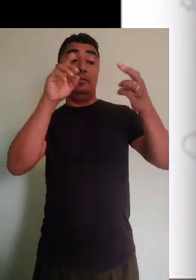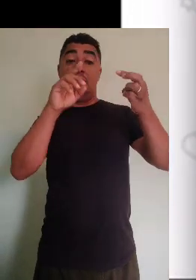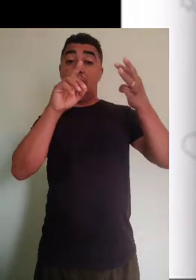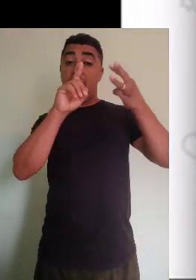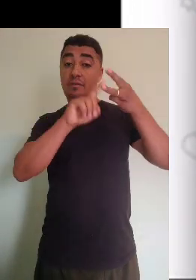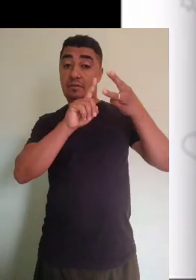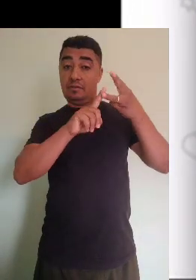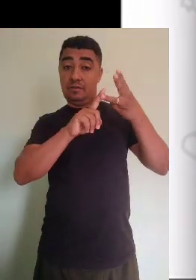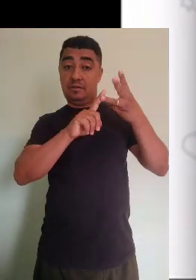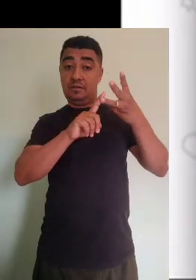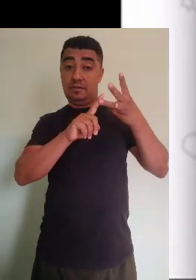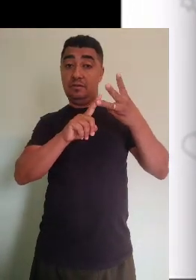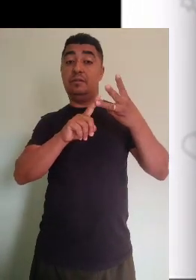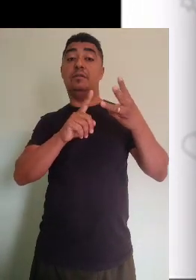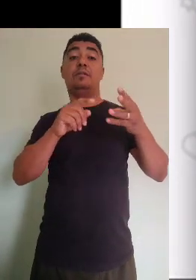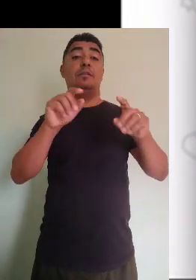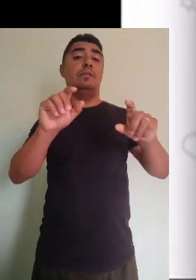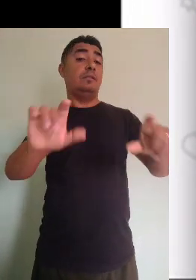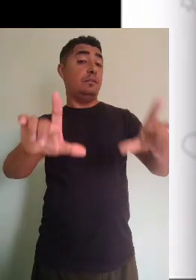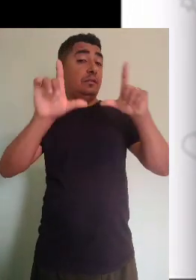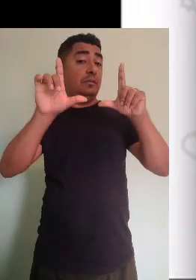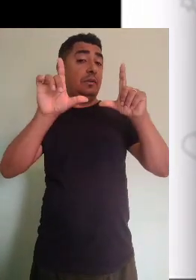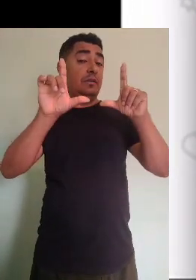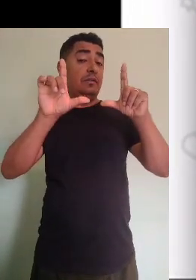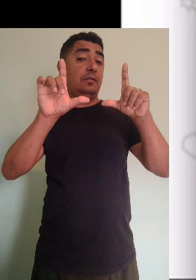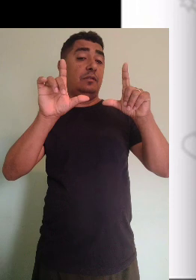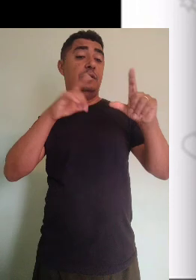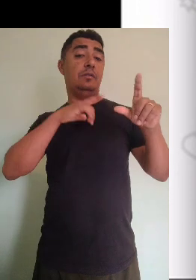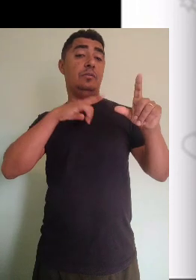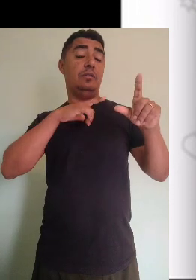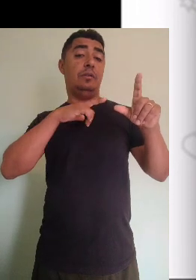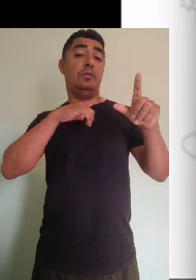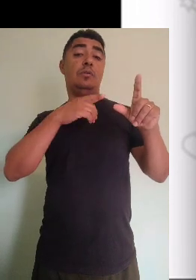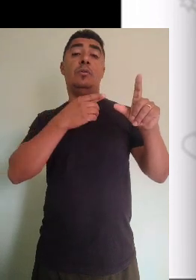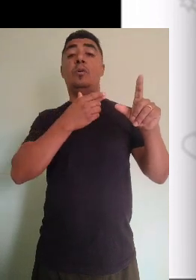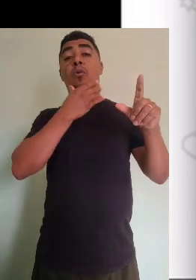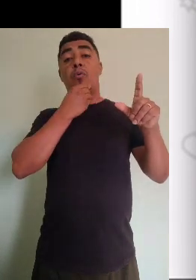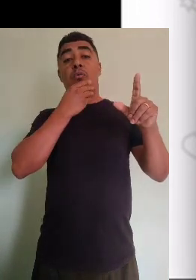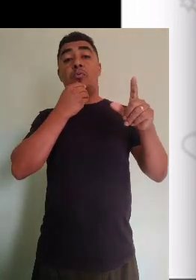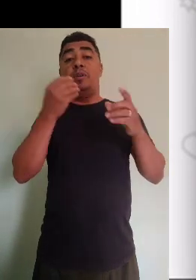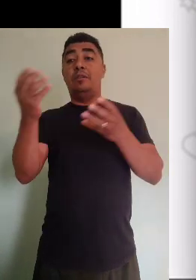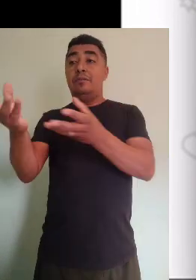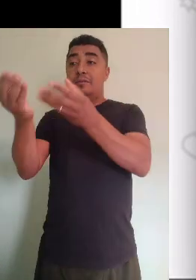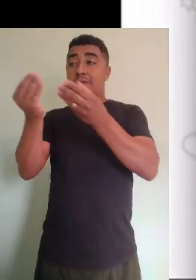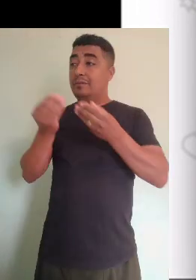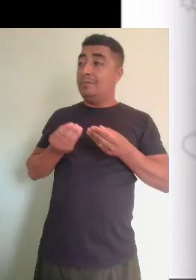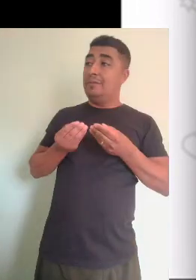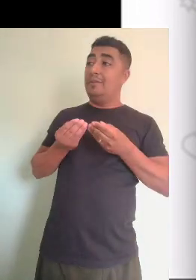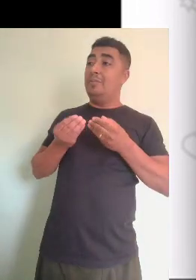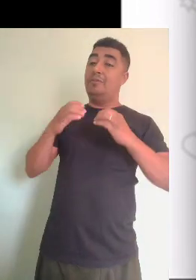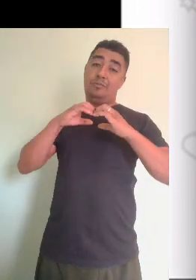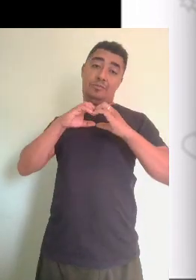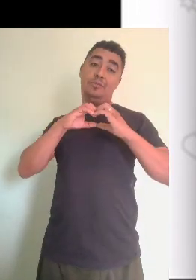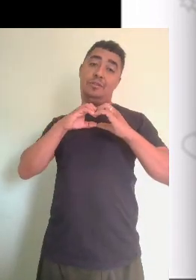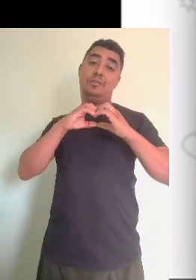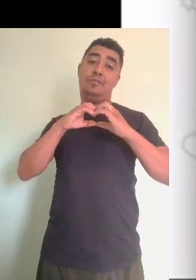O que nós temos aqui? O menino recebendo um coraçãozinho. Pode ser